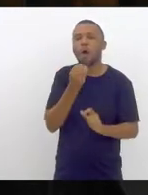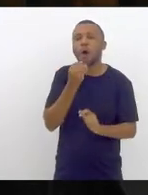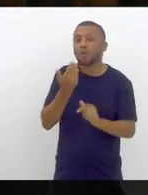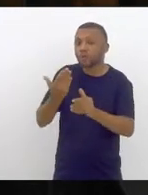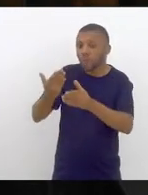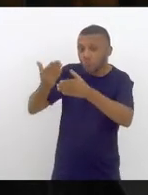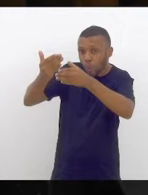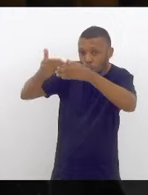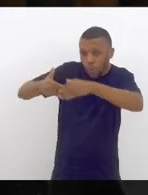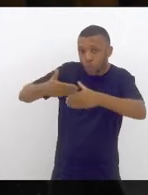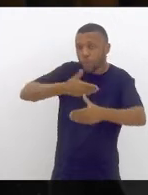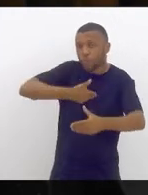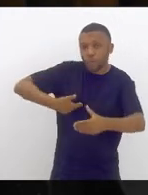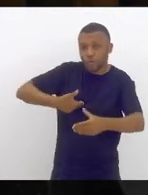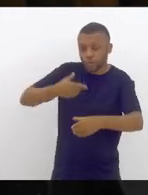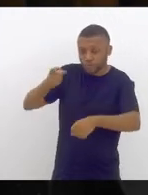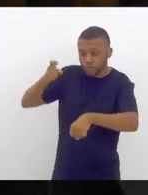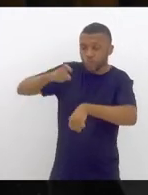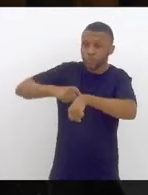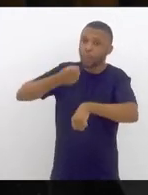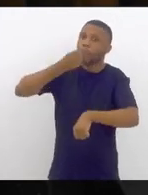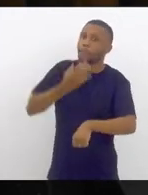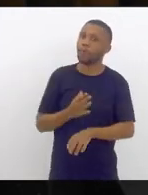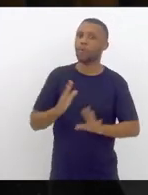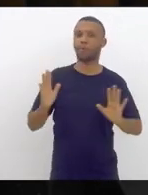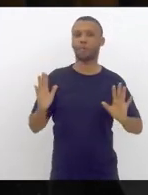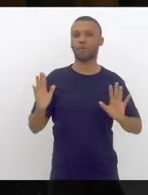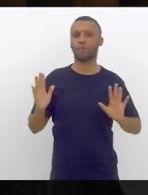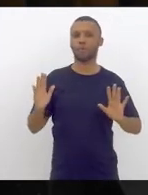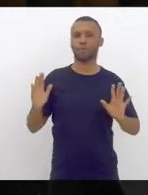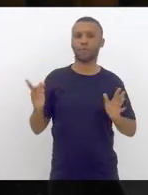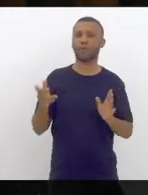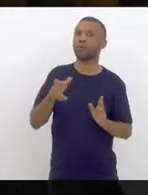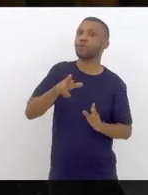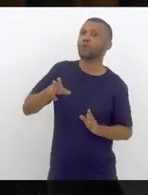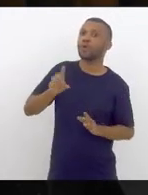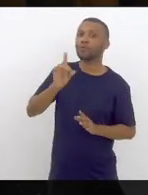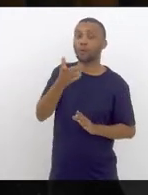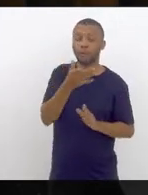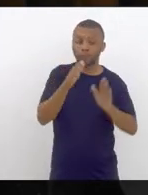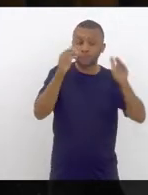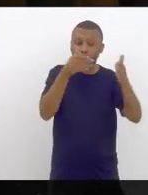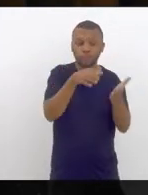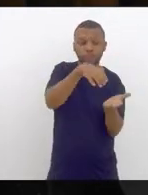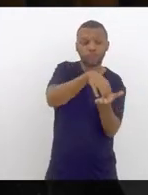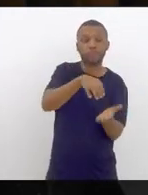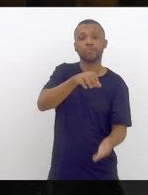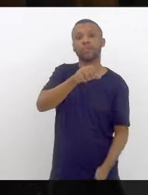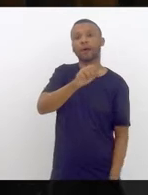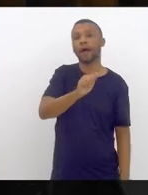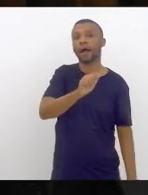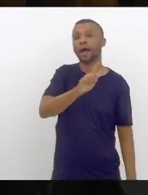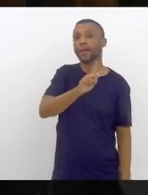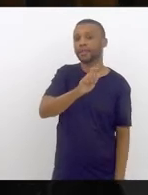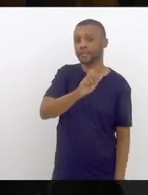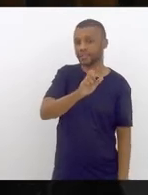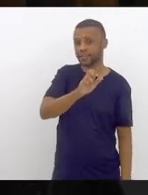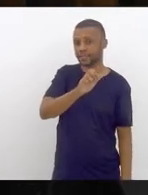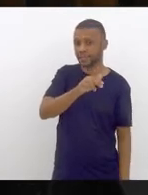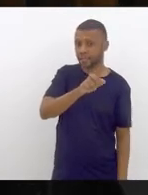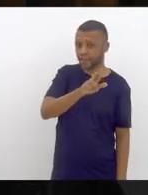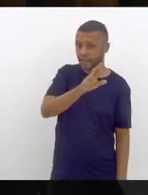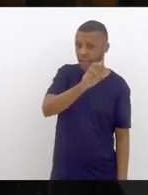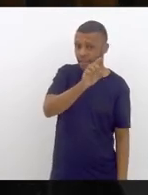vem em boa hora e não deve ser só para janela não tem que ser para janela e para